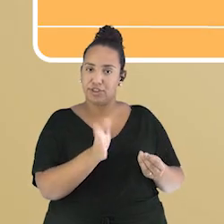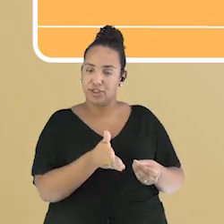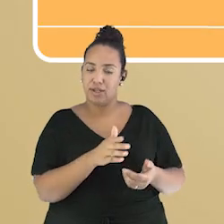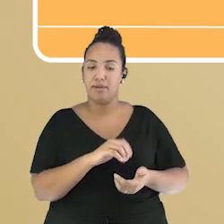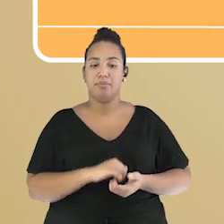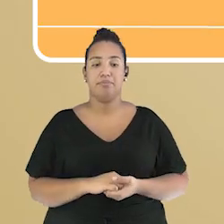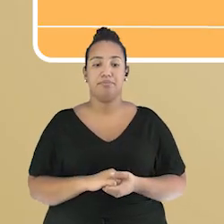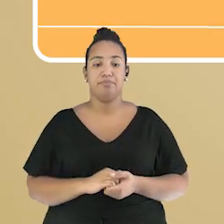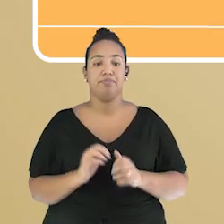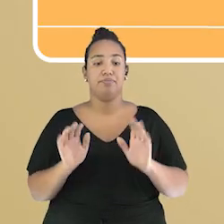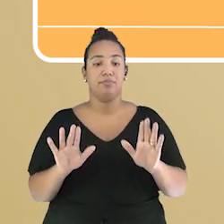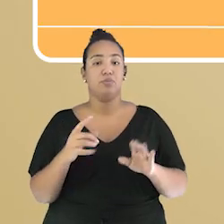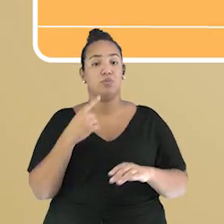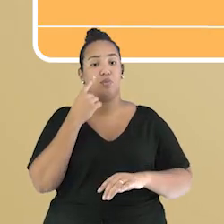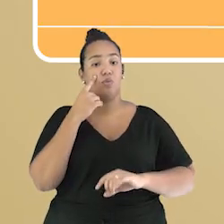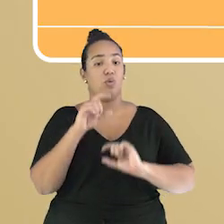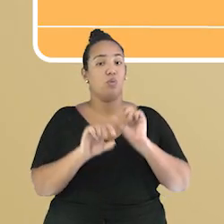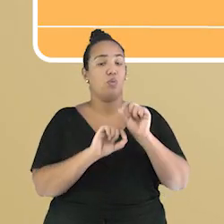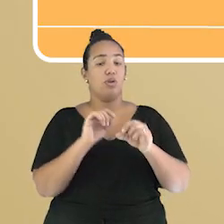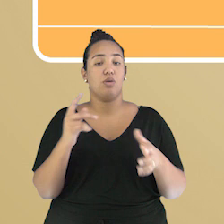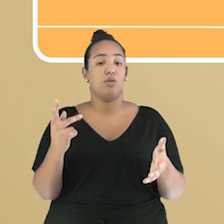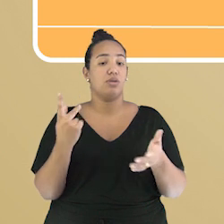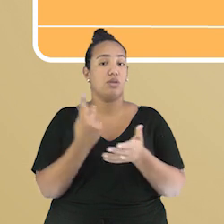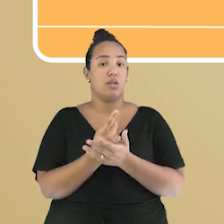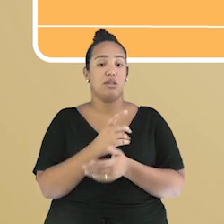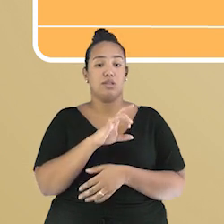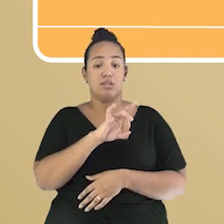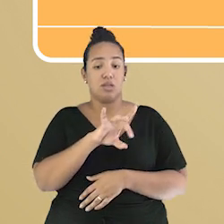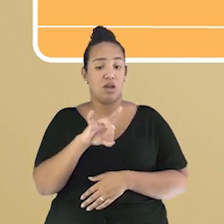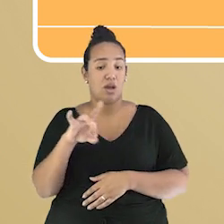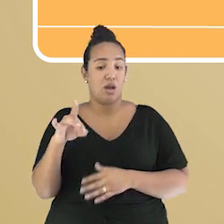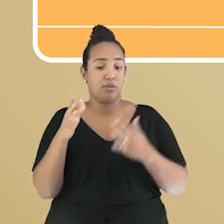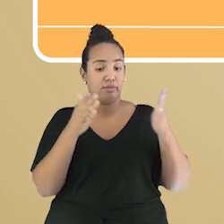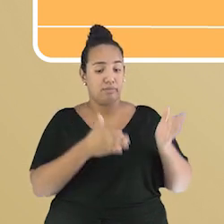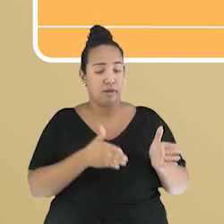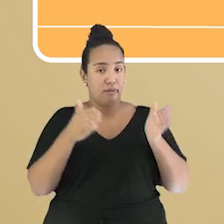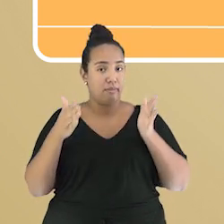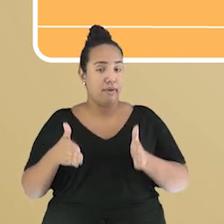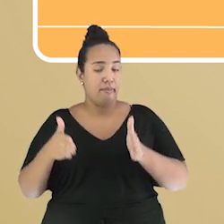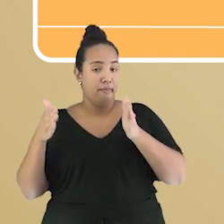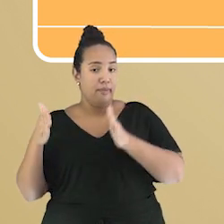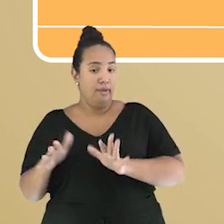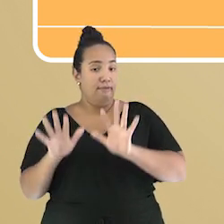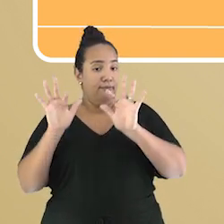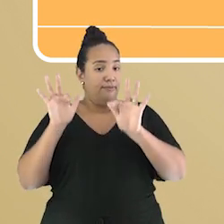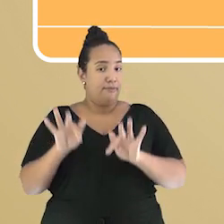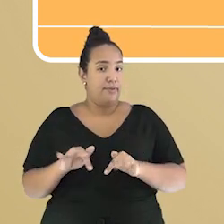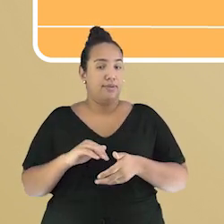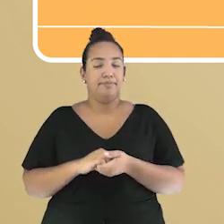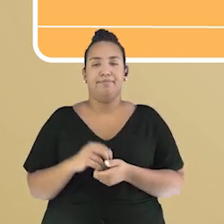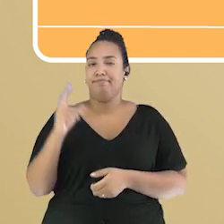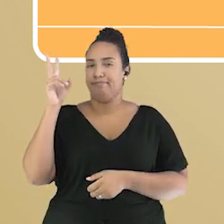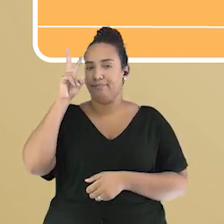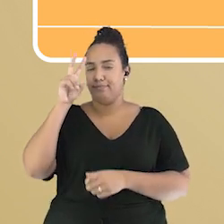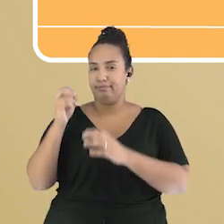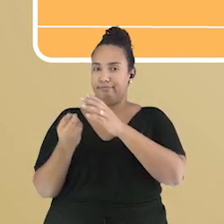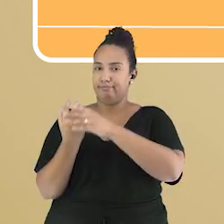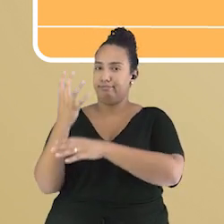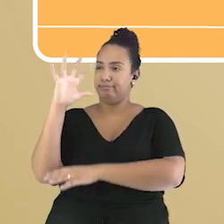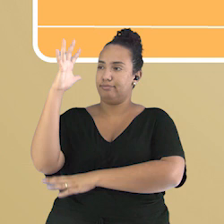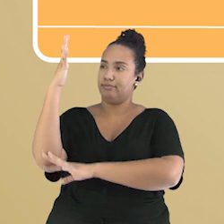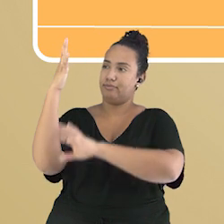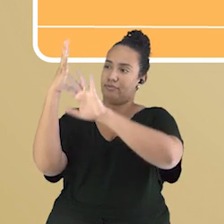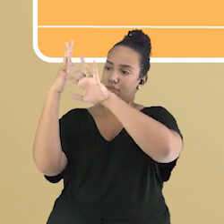Mas vejam bem o que acontece após cada uma dessas etapas. As folhas que caíram da árvore enquanto